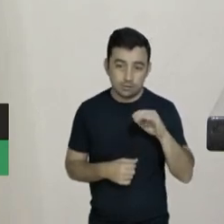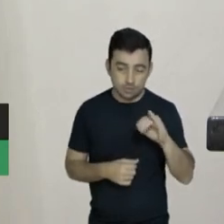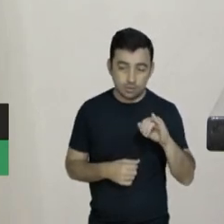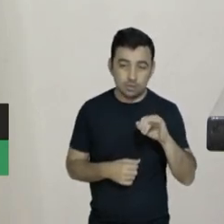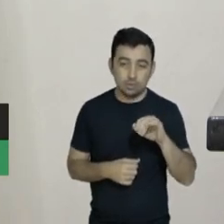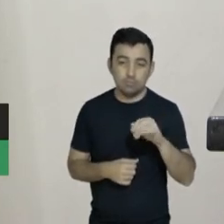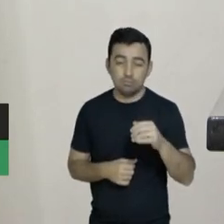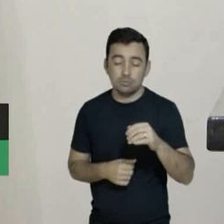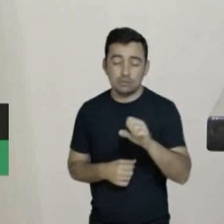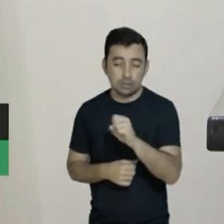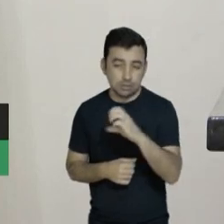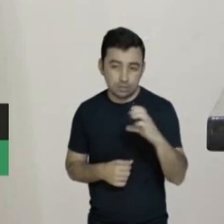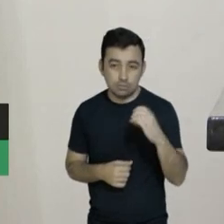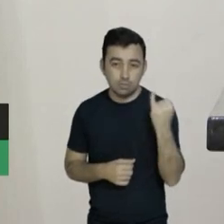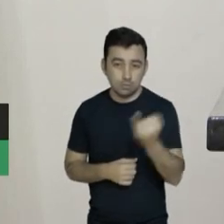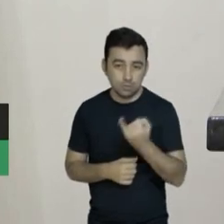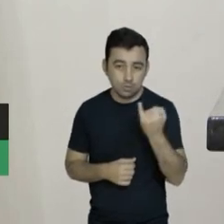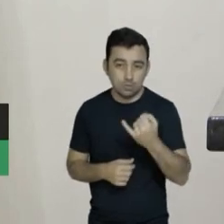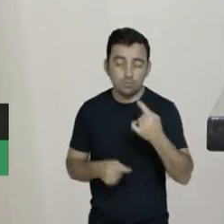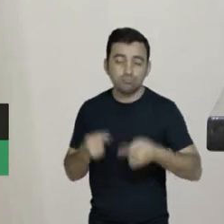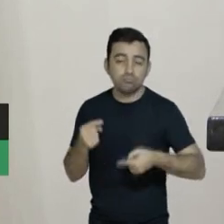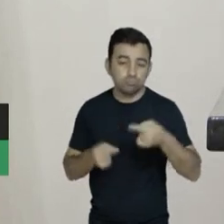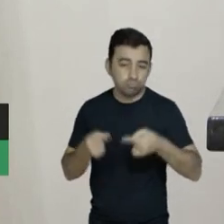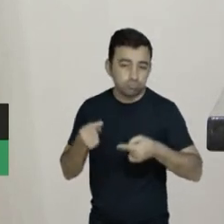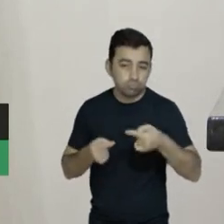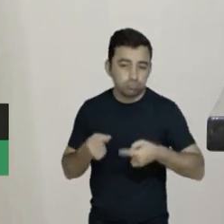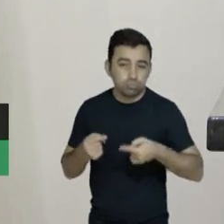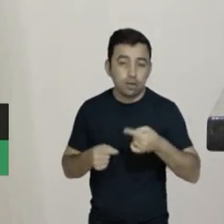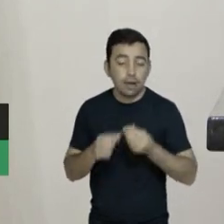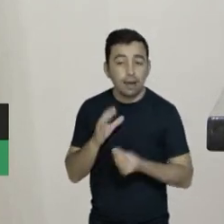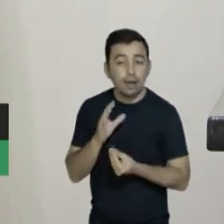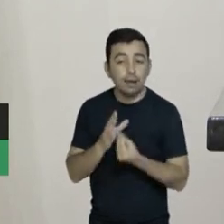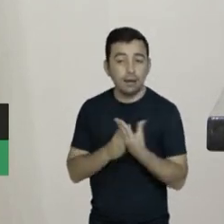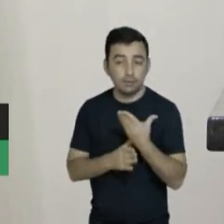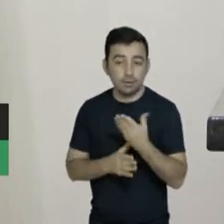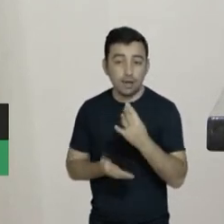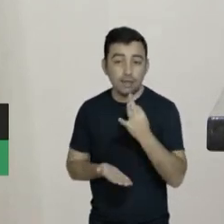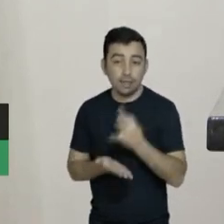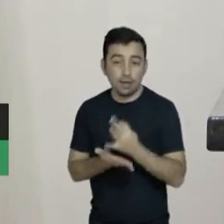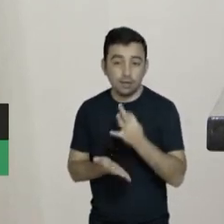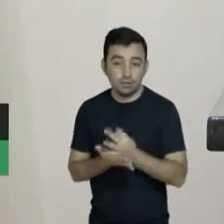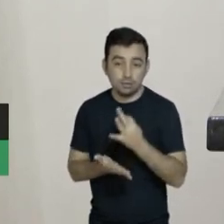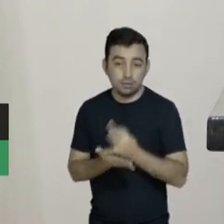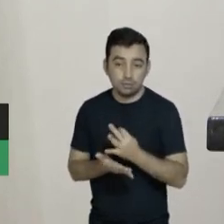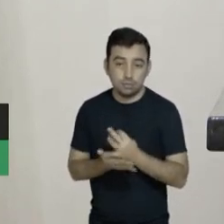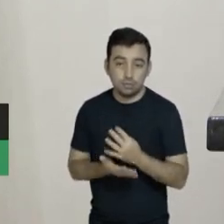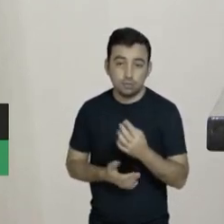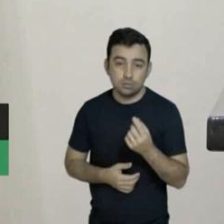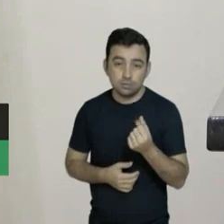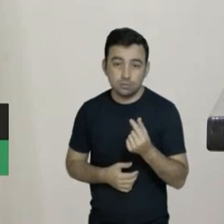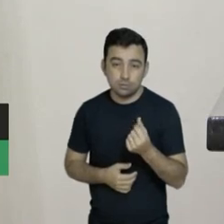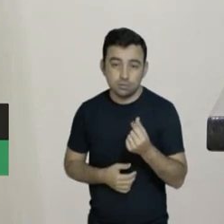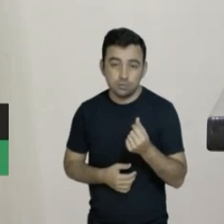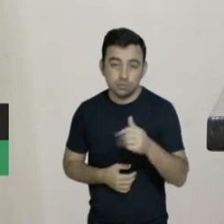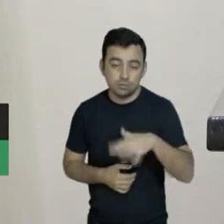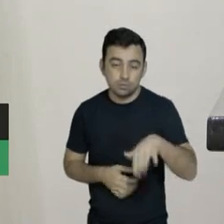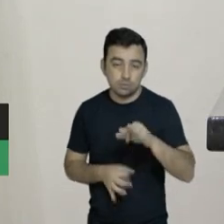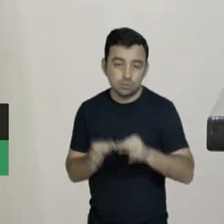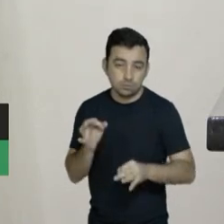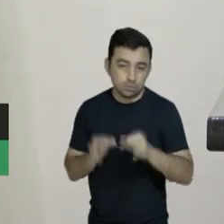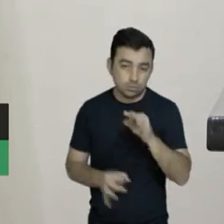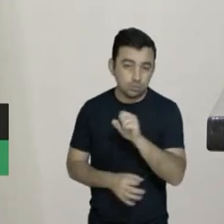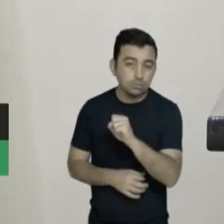ocasião, quando se discutia a criação da taxa do Fundo de Reaparelhamento do Judiciário de Santa